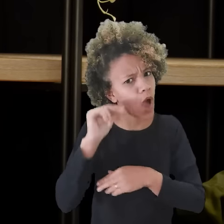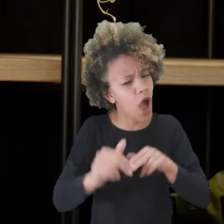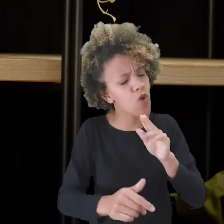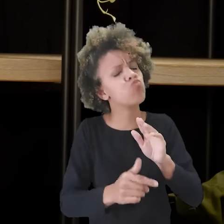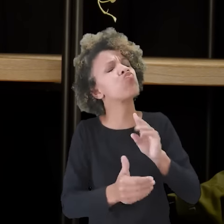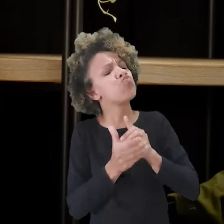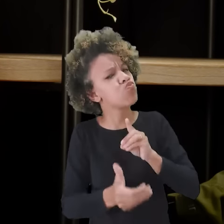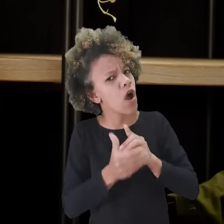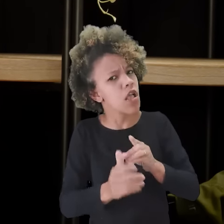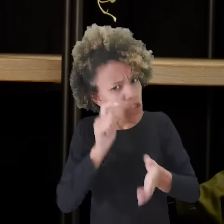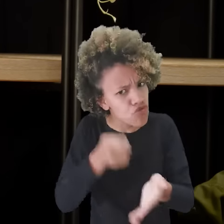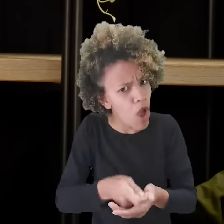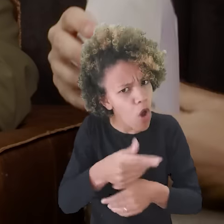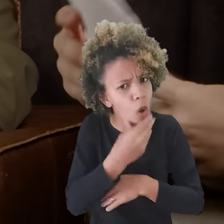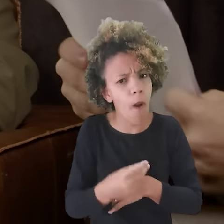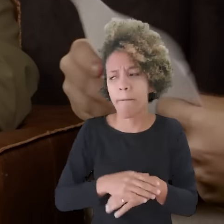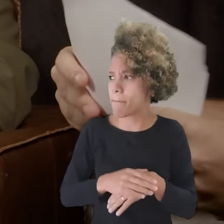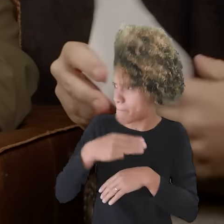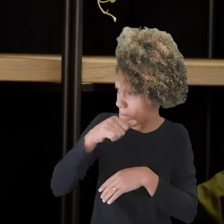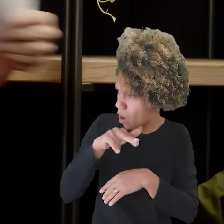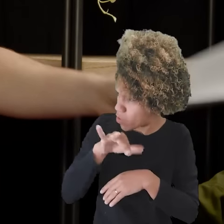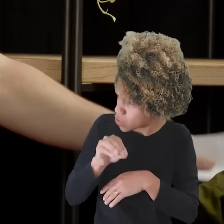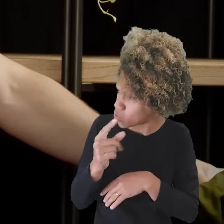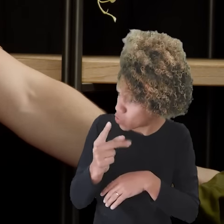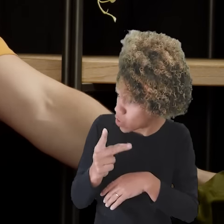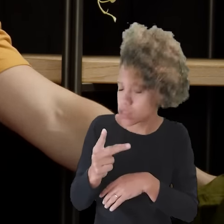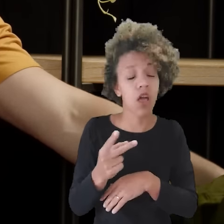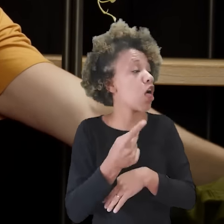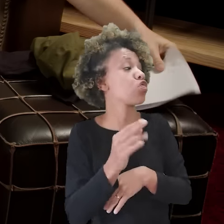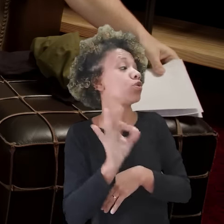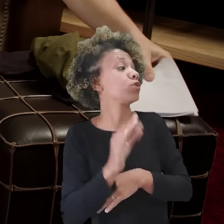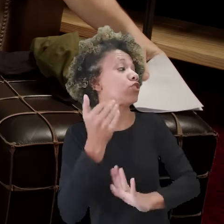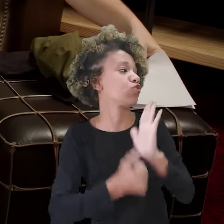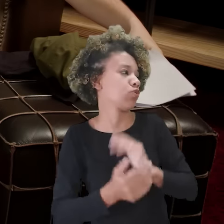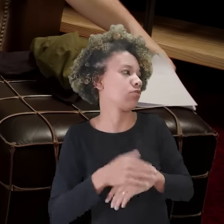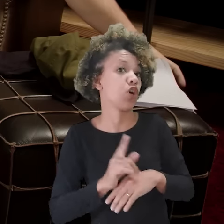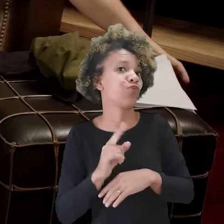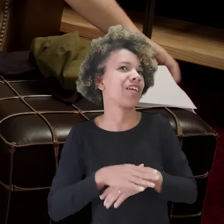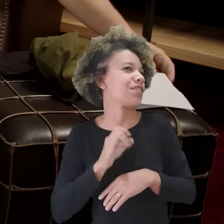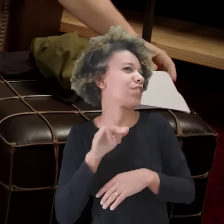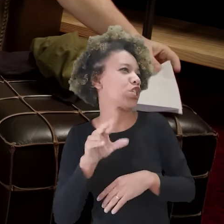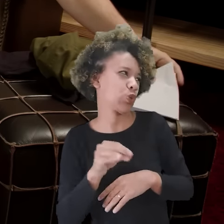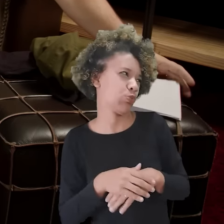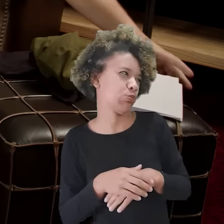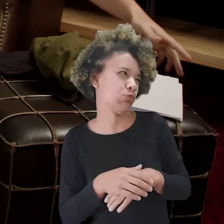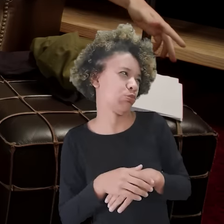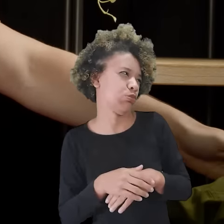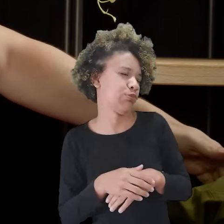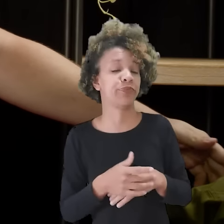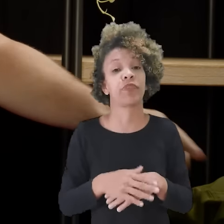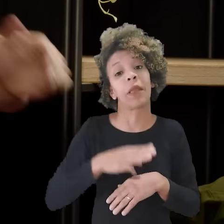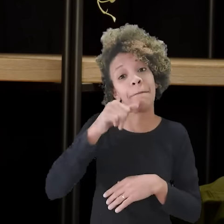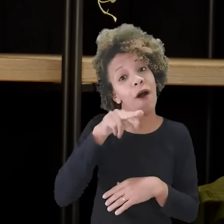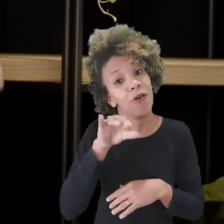seja homem eh se eu mexer com o quê Maurício 12 Maurício 12 é 12% de desconto né que é Ciro galera